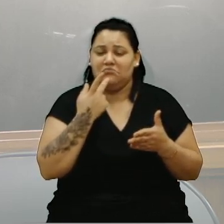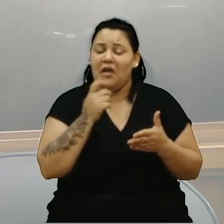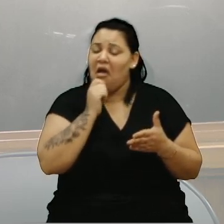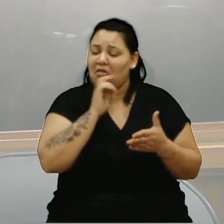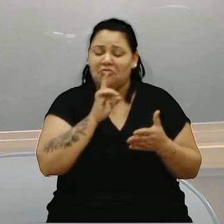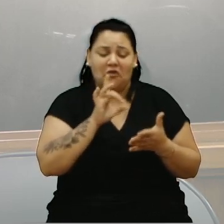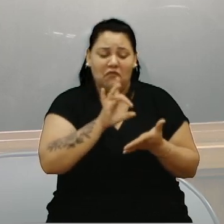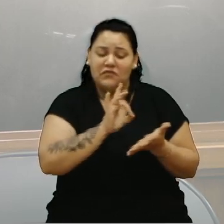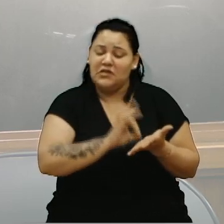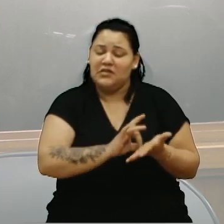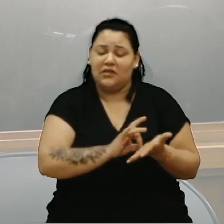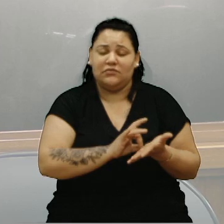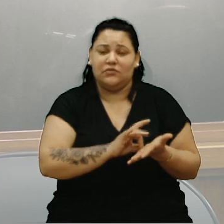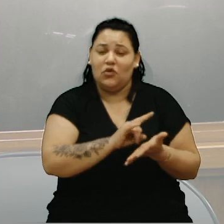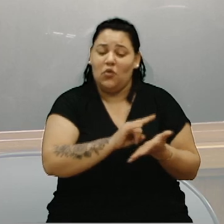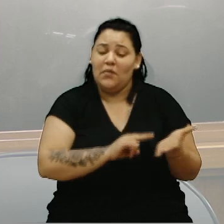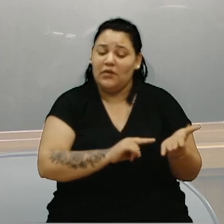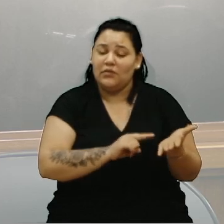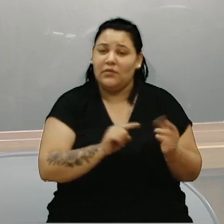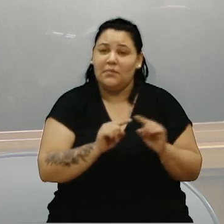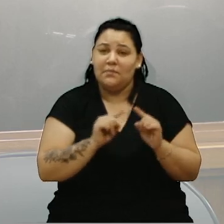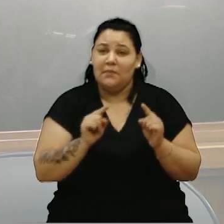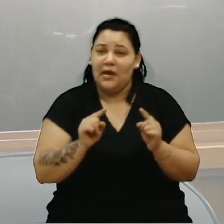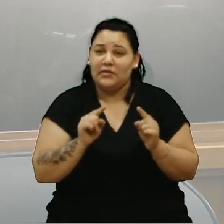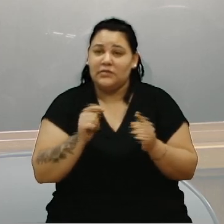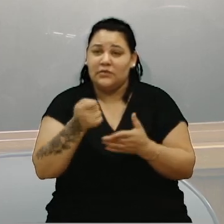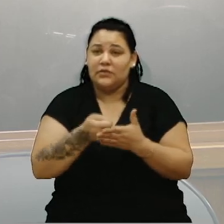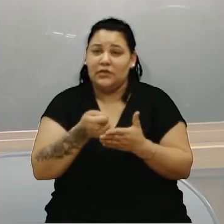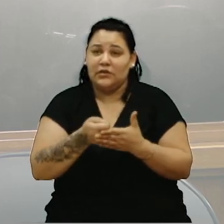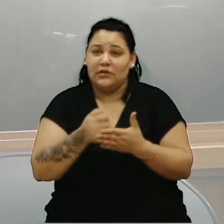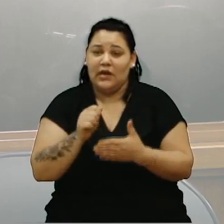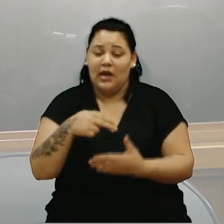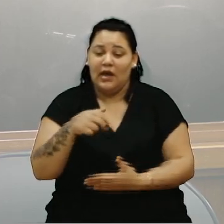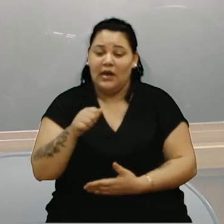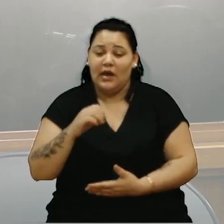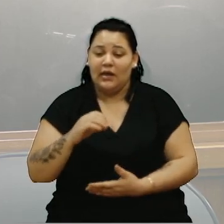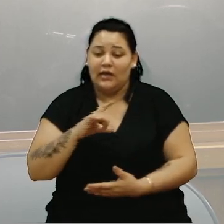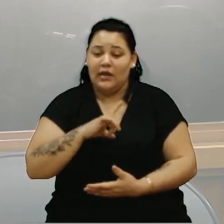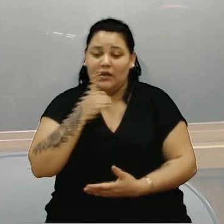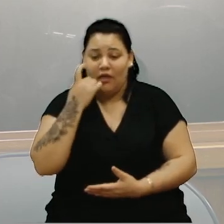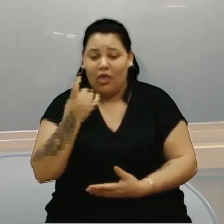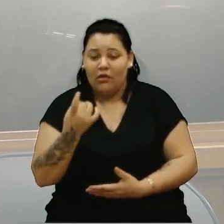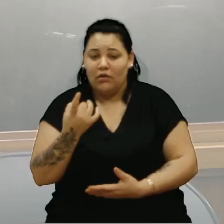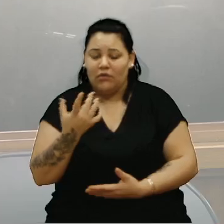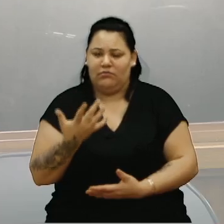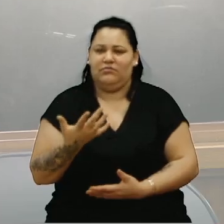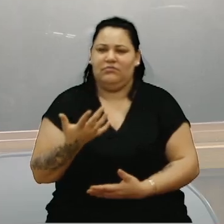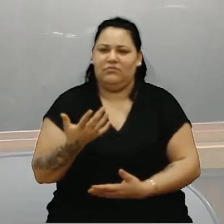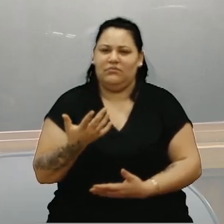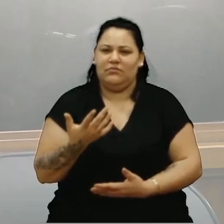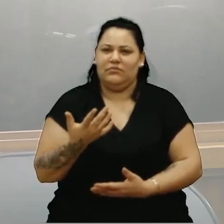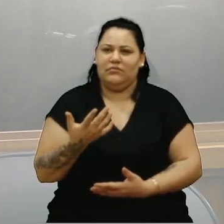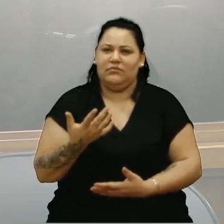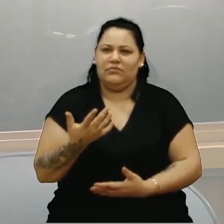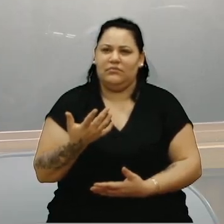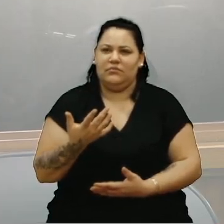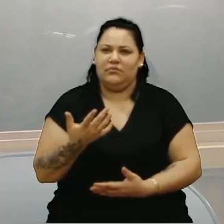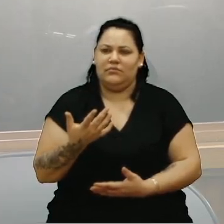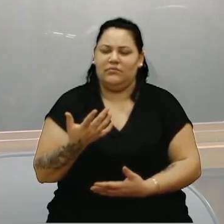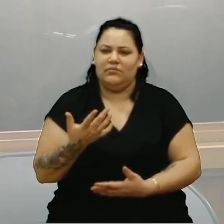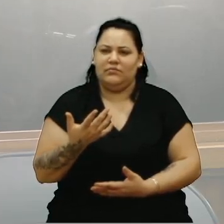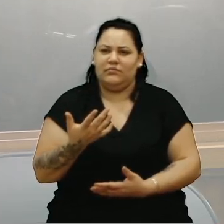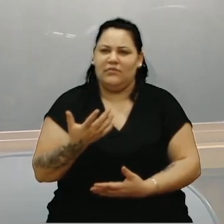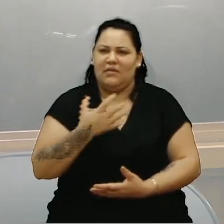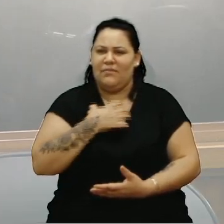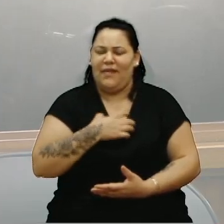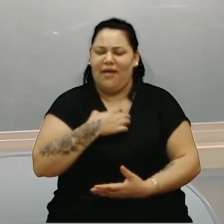documentado, formalizado, mas se caminha para isso. A ANAC tem interesse. Então, talvez a indignação